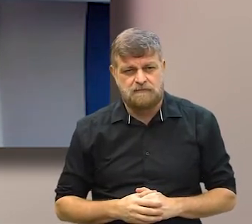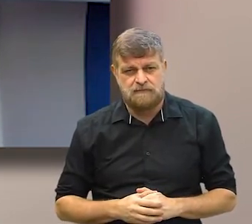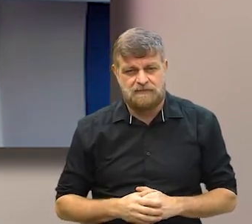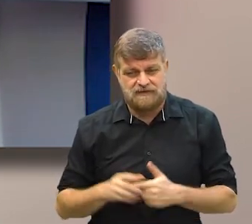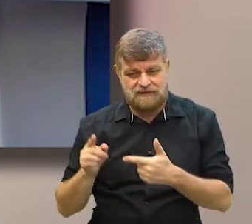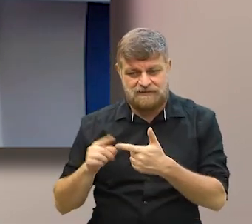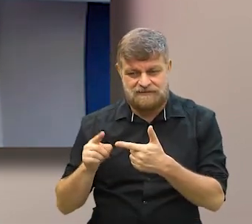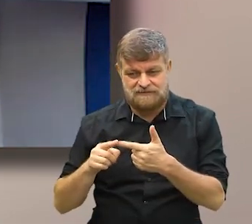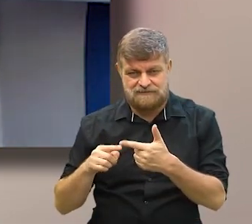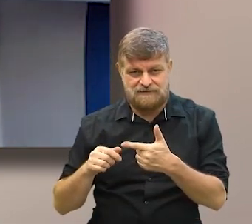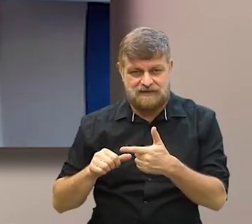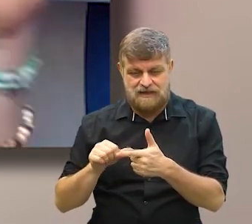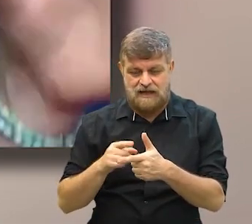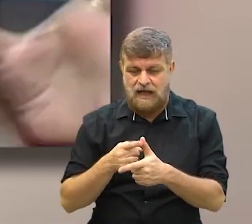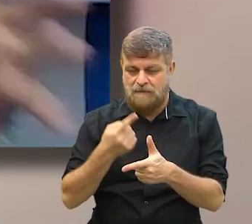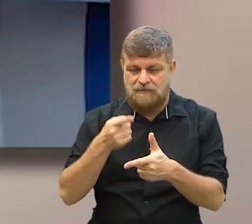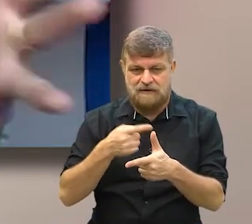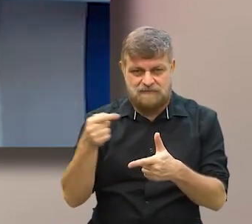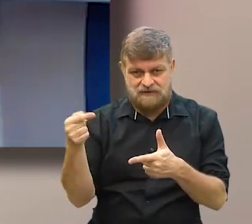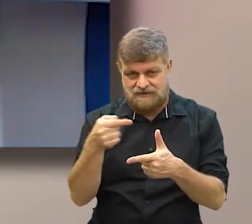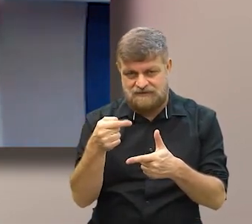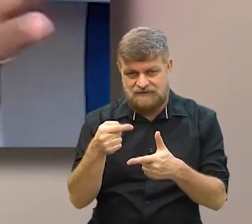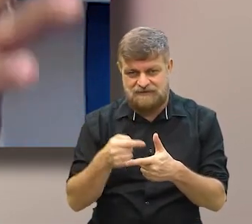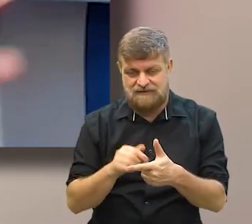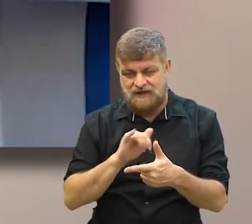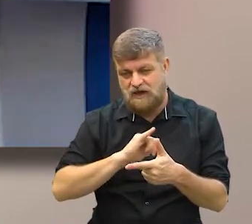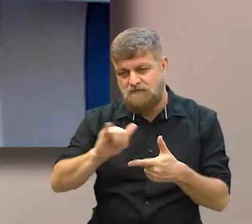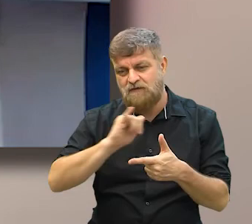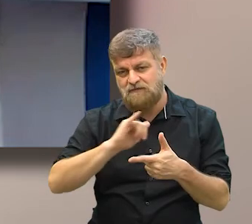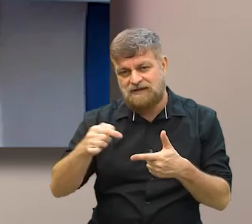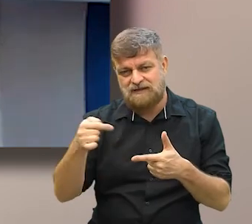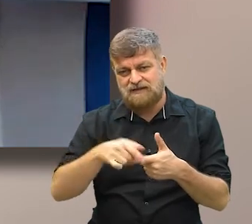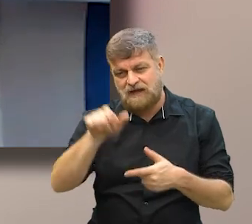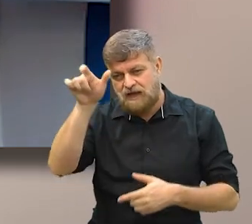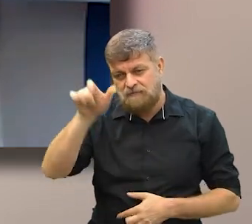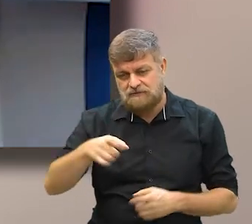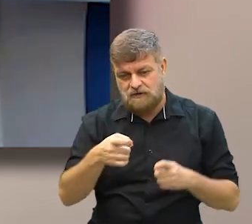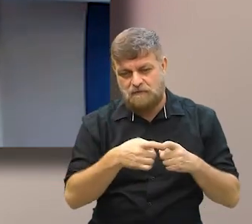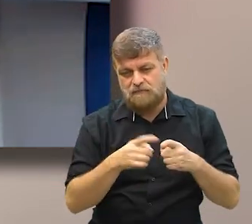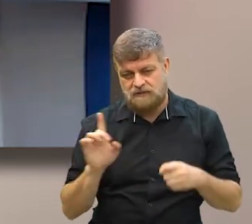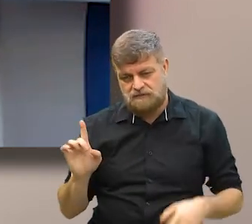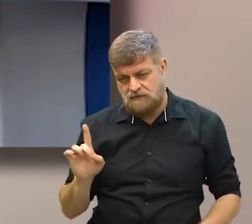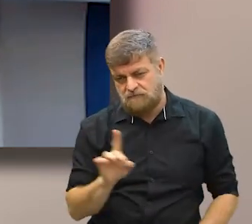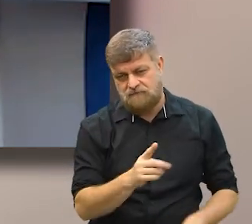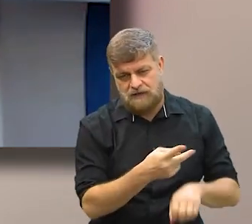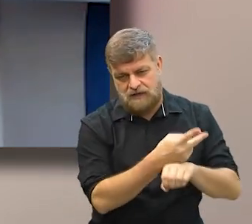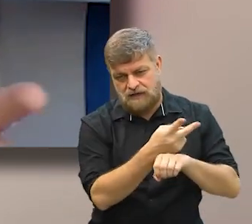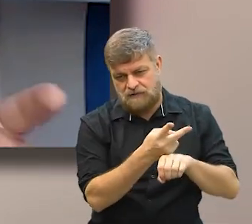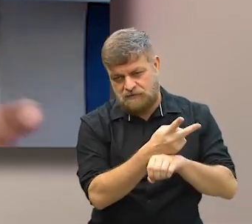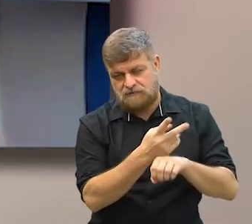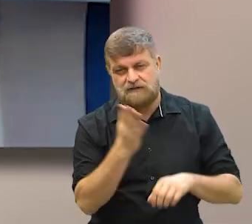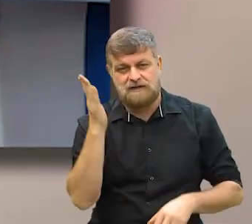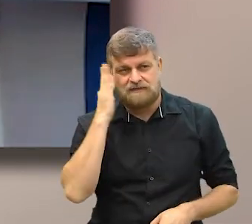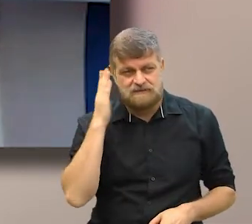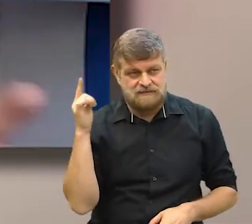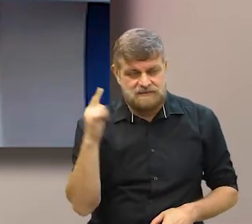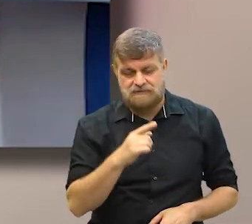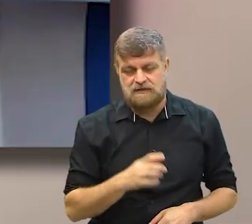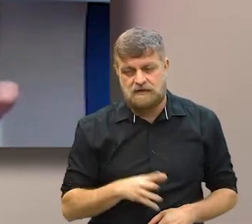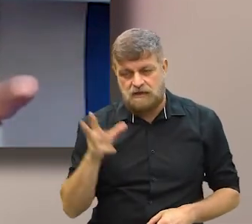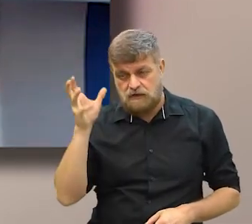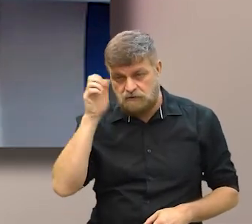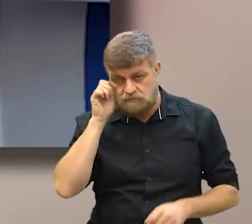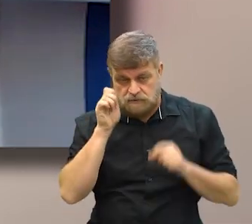pode ser a segunda, porque a primeira dica, com certeza, eu vou falar para a pessoa: procura um médico, porque a gente sabe que a questão do